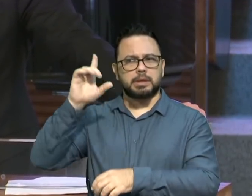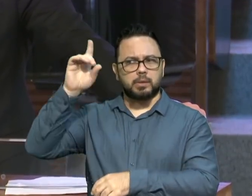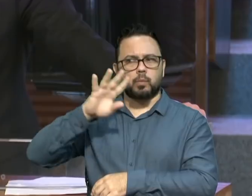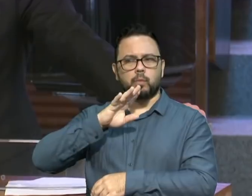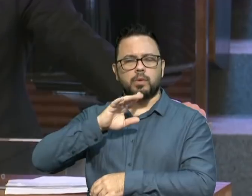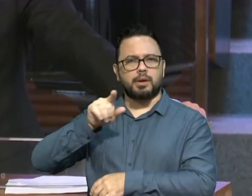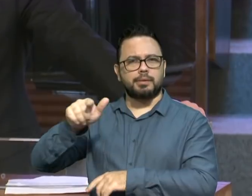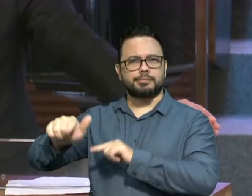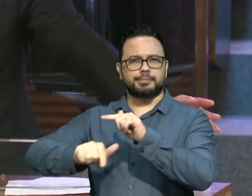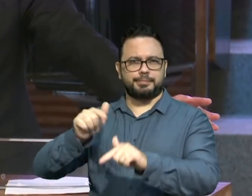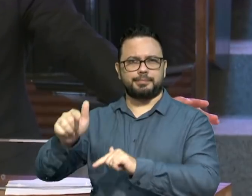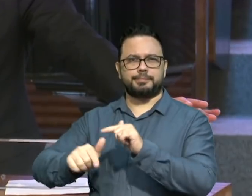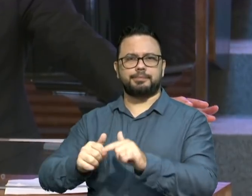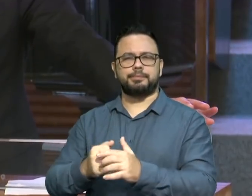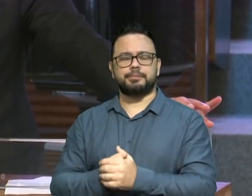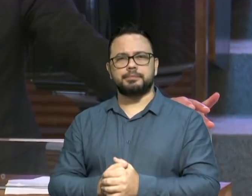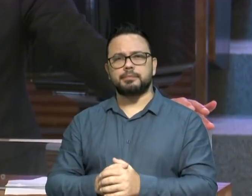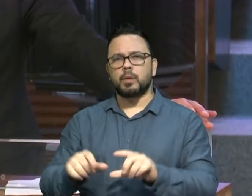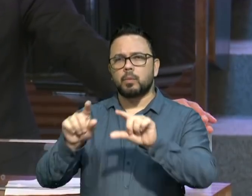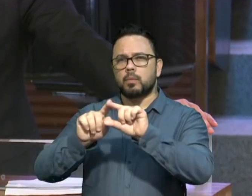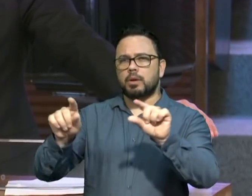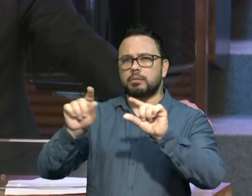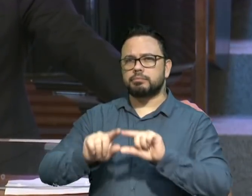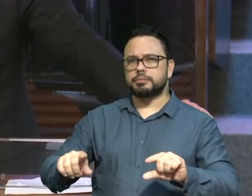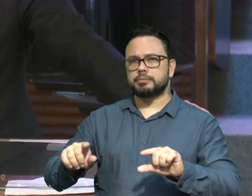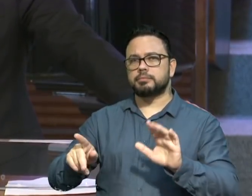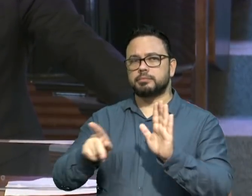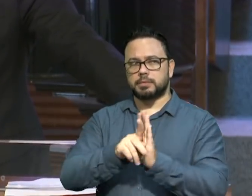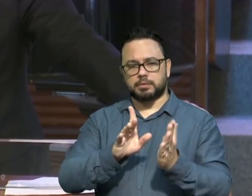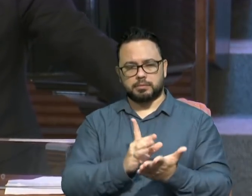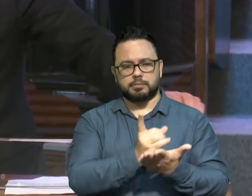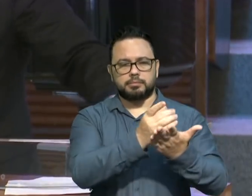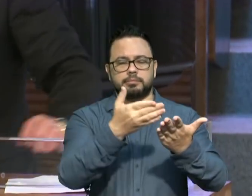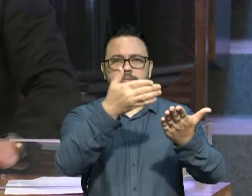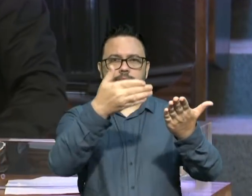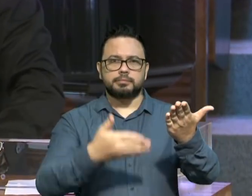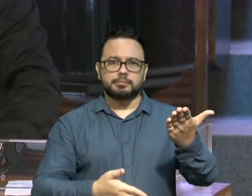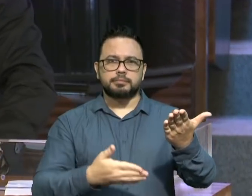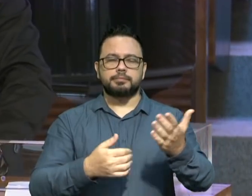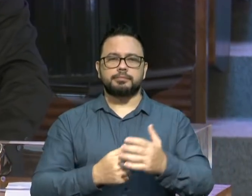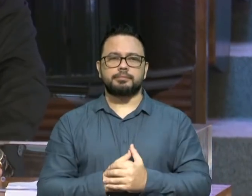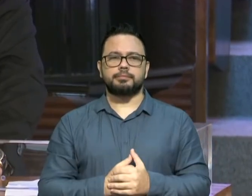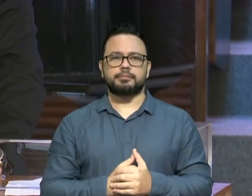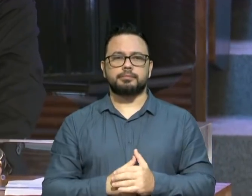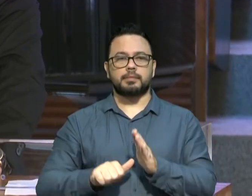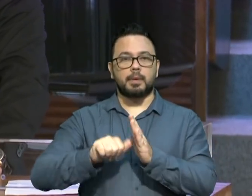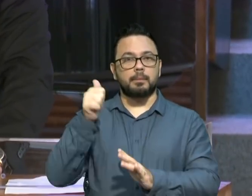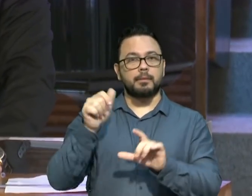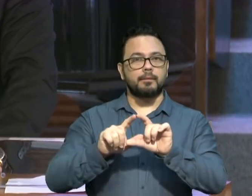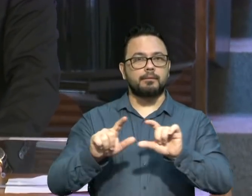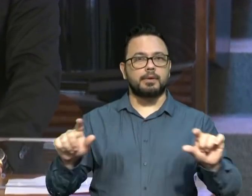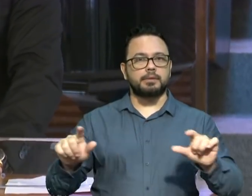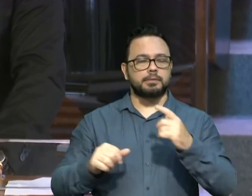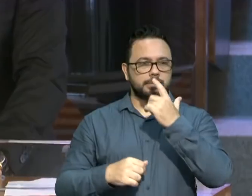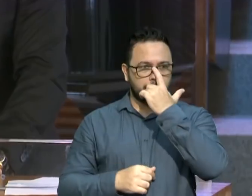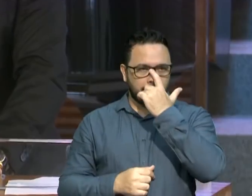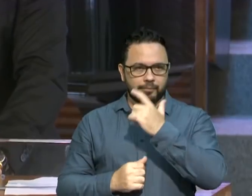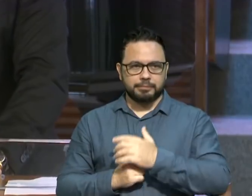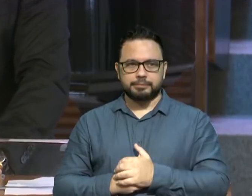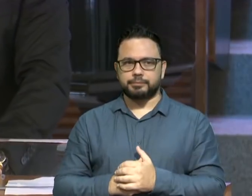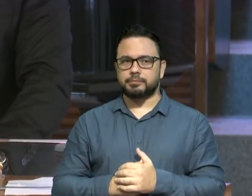coração e eu vou citar então duas frases são bíblicas dele a primeira diz assim